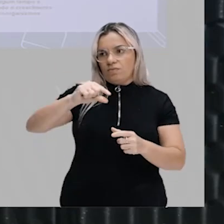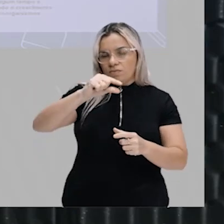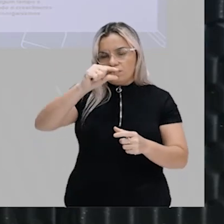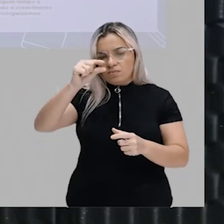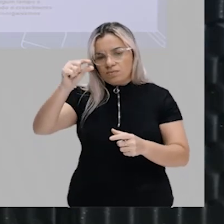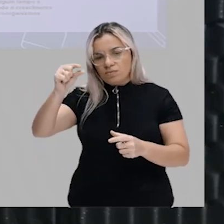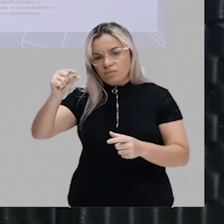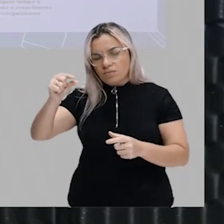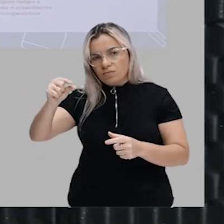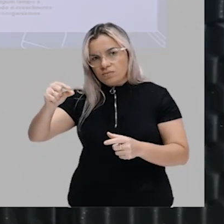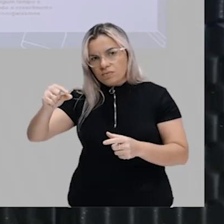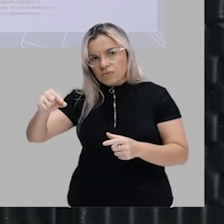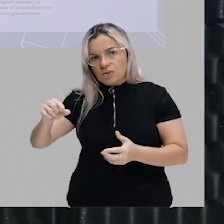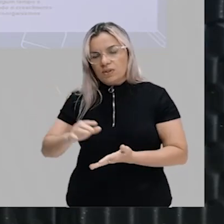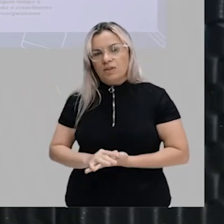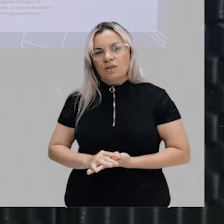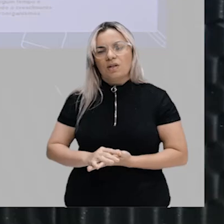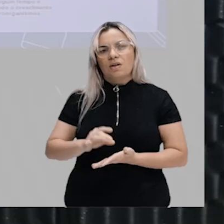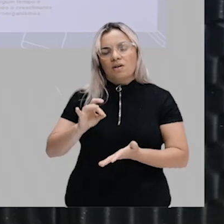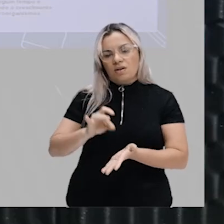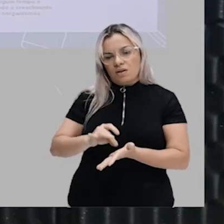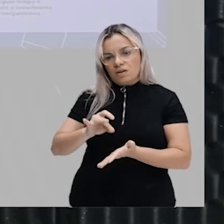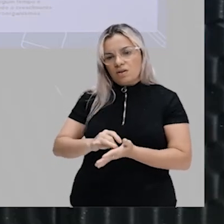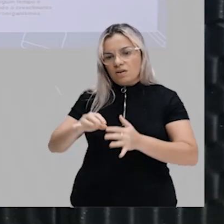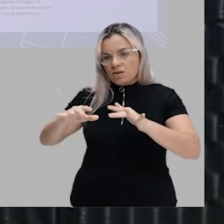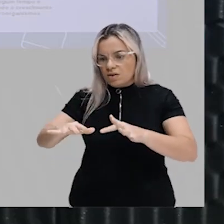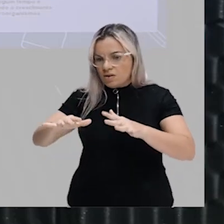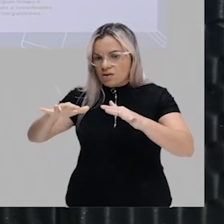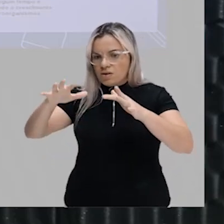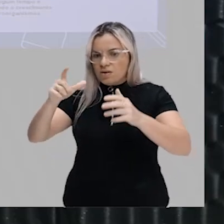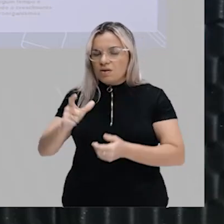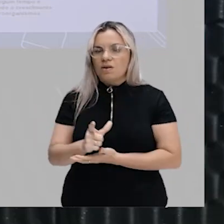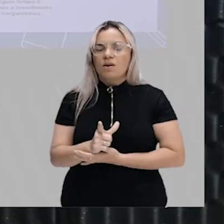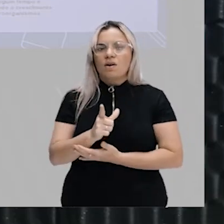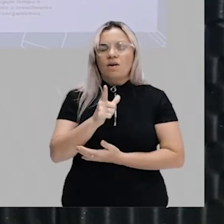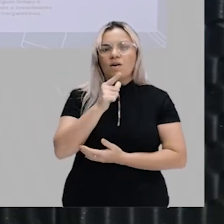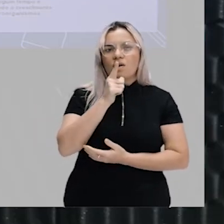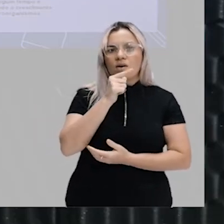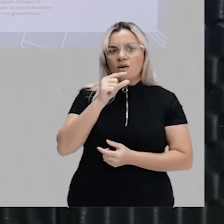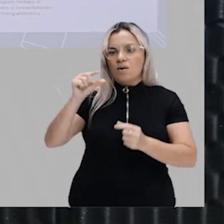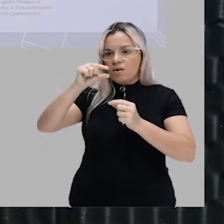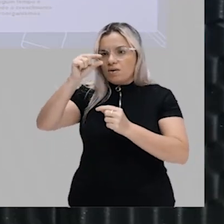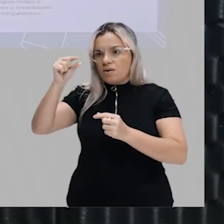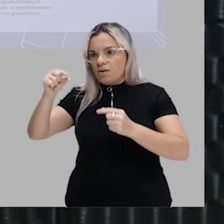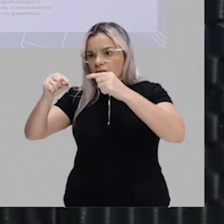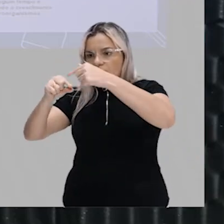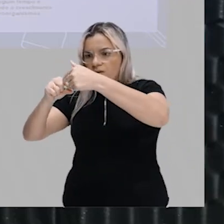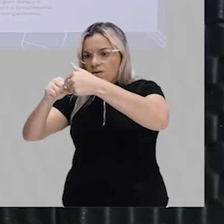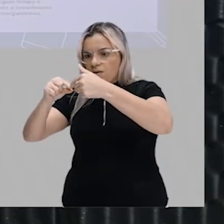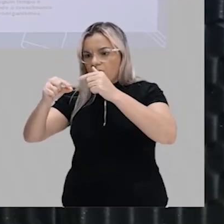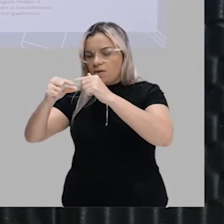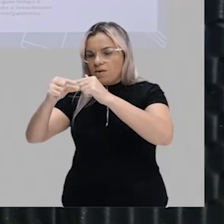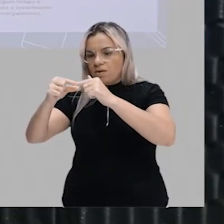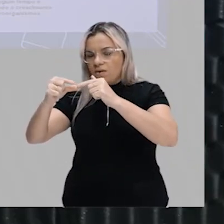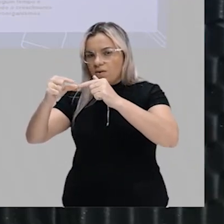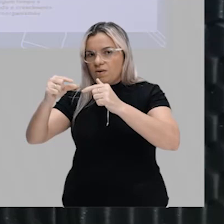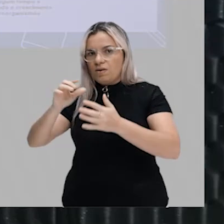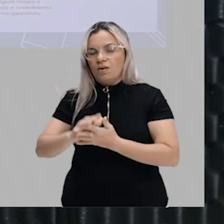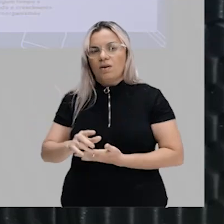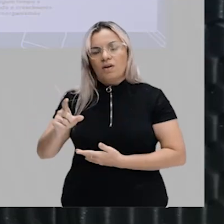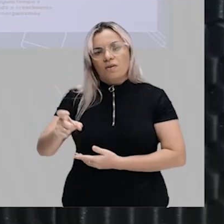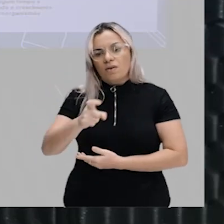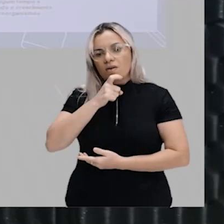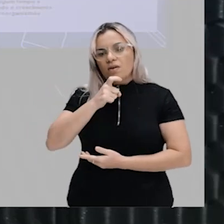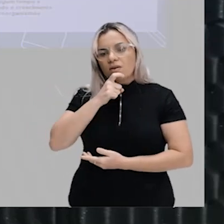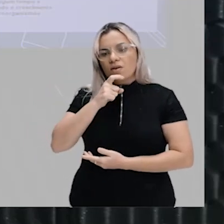curva, com certeza, o vapor da água, ela vai bater ali na parede do tubo, vai esfriar e vai acumular um pouco de